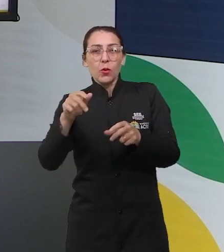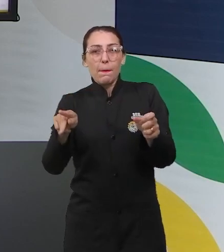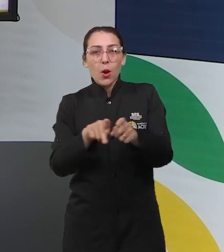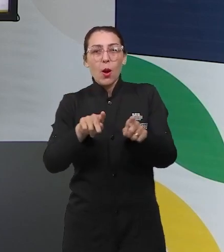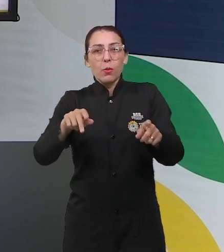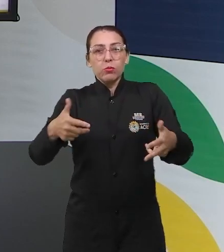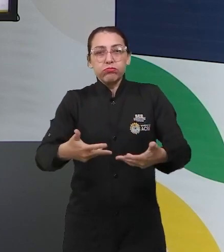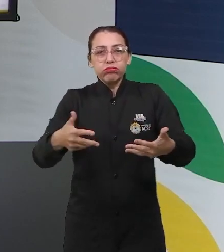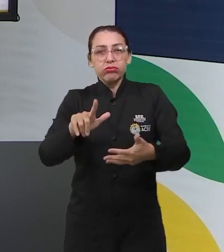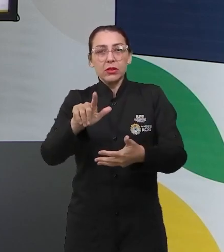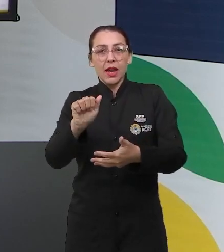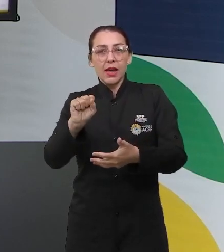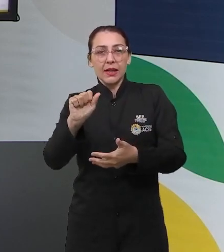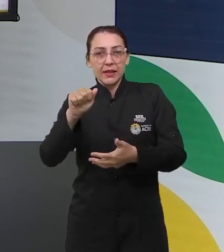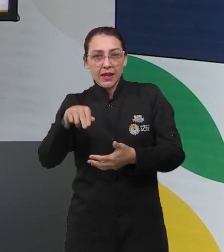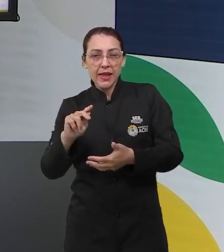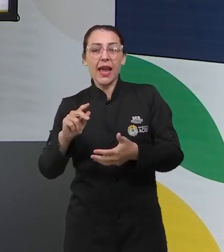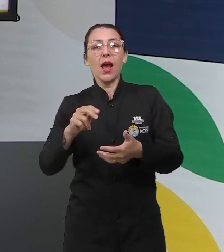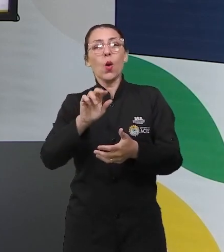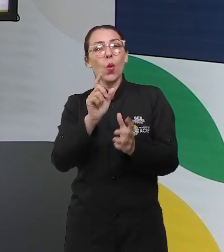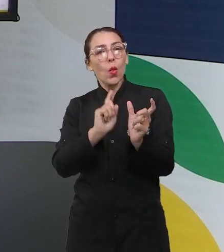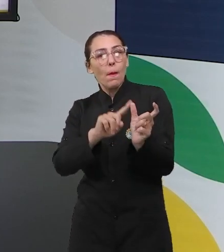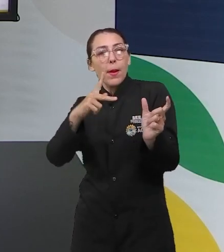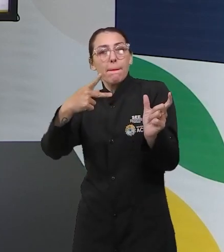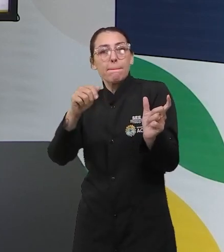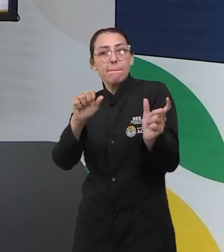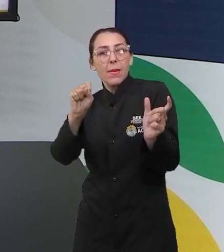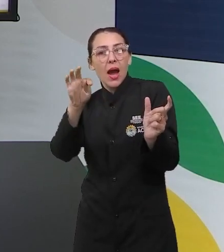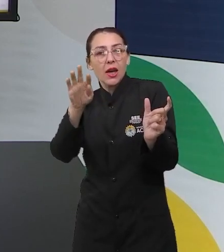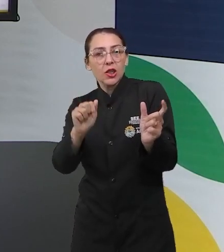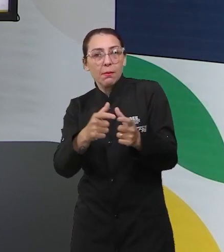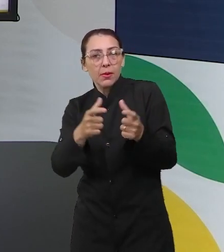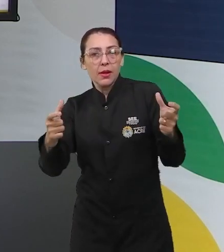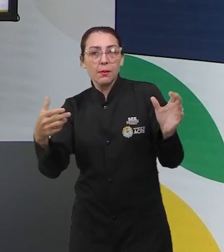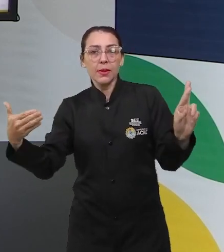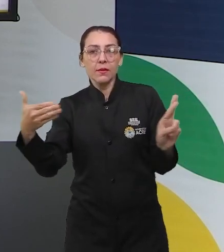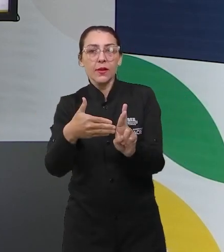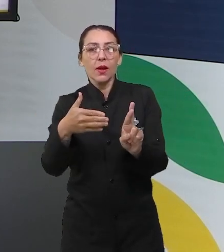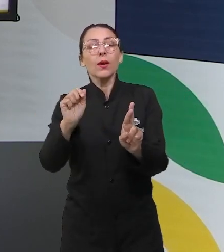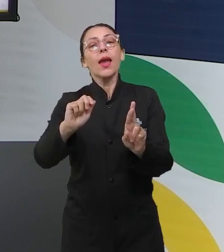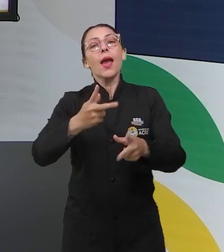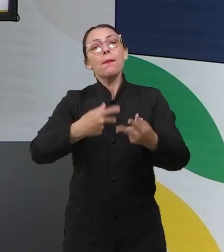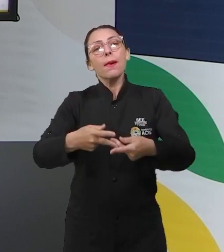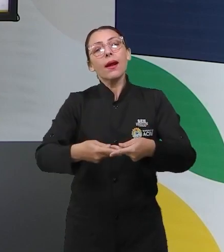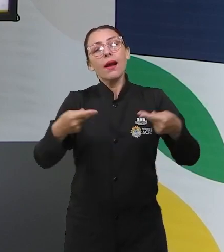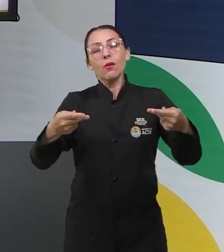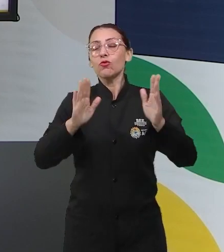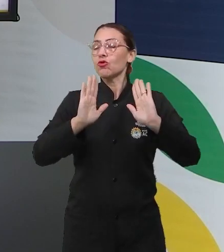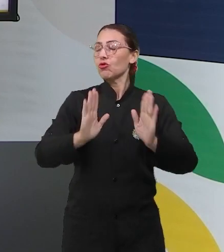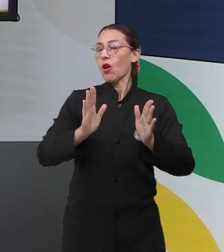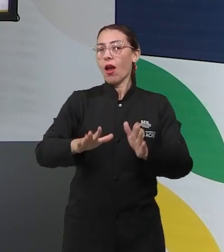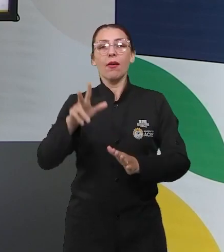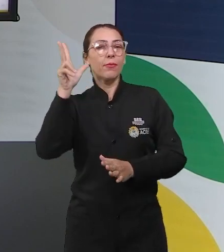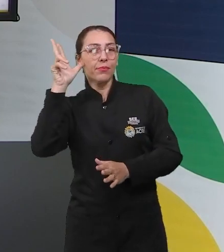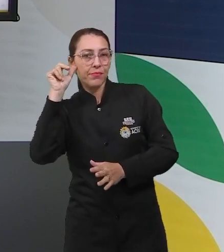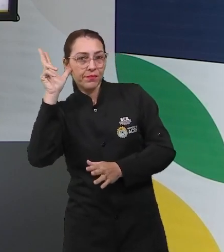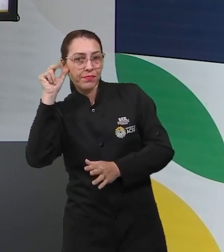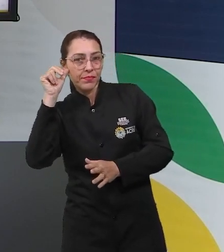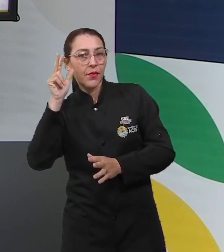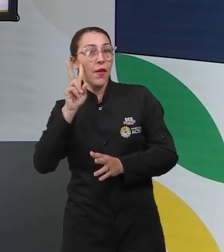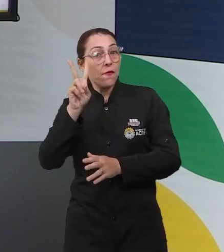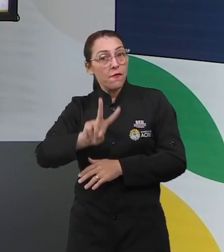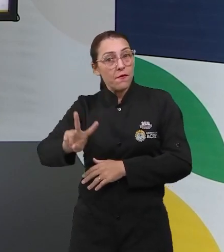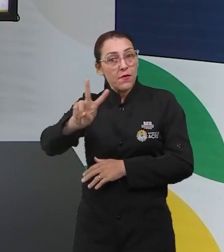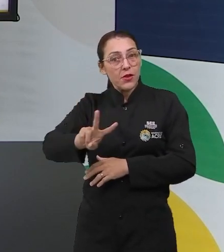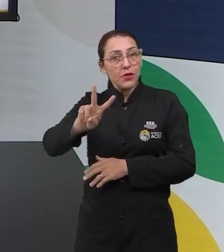é utilizado o termo pasta. Então, o termo pasta ele é mais abrangente para se referir a macarrão. Por isso que vocês já devem ter escutado esse termo, o